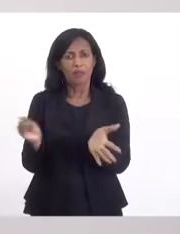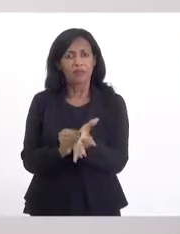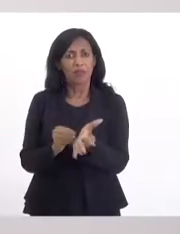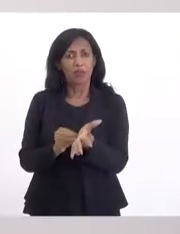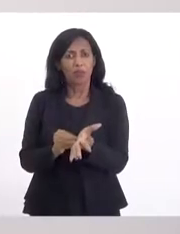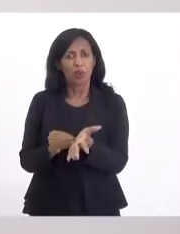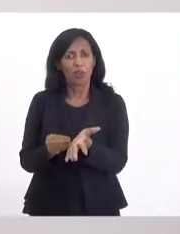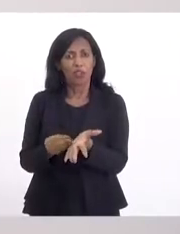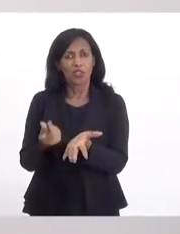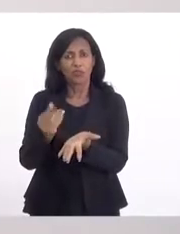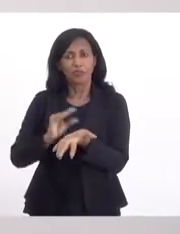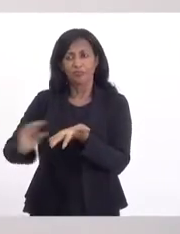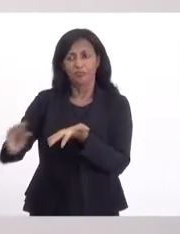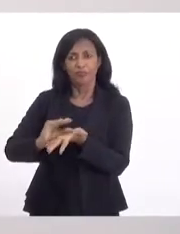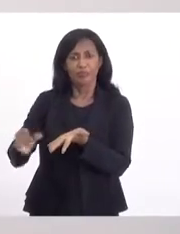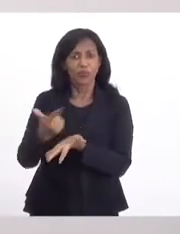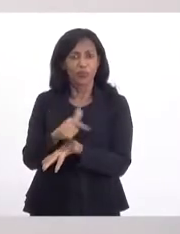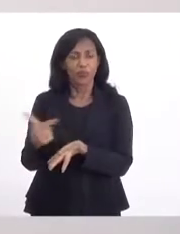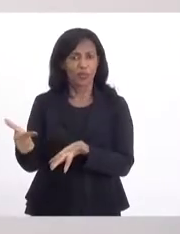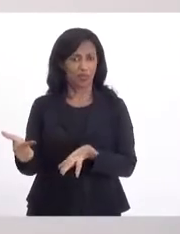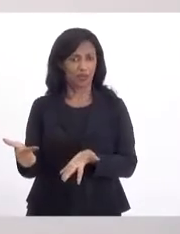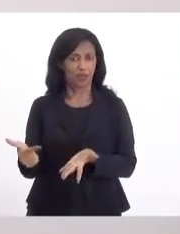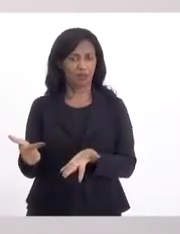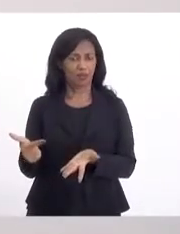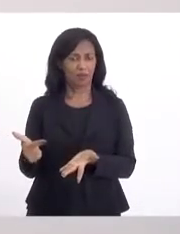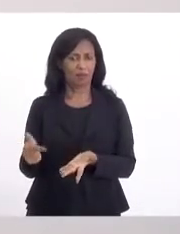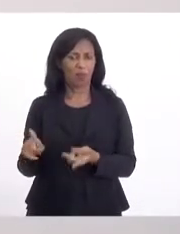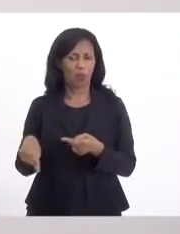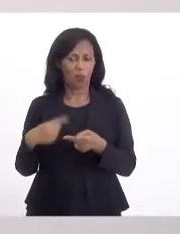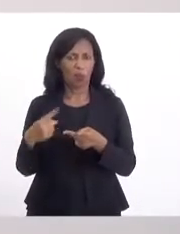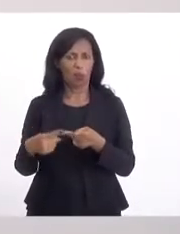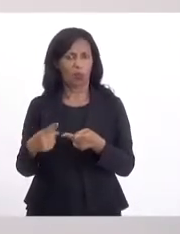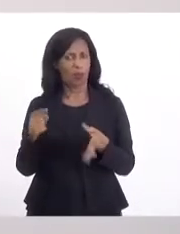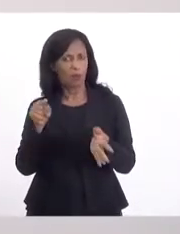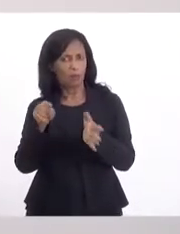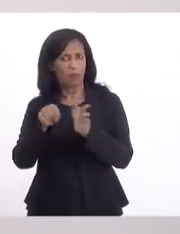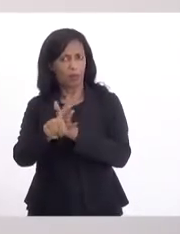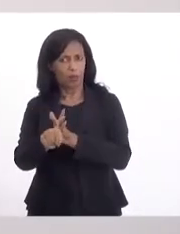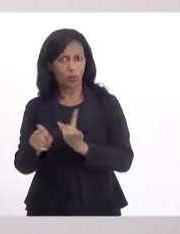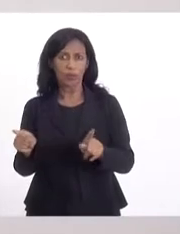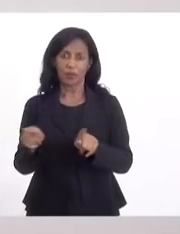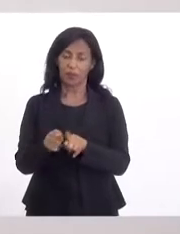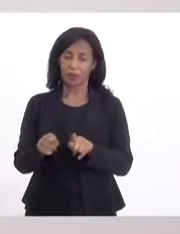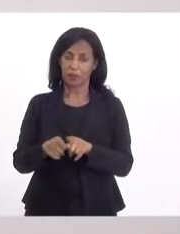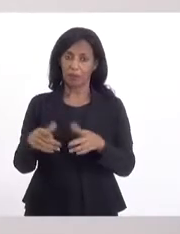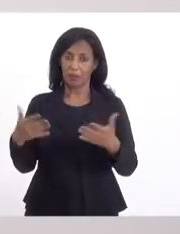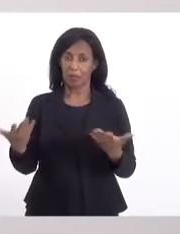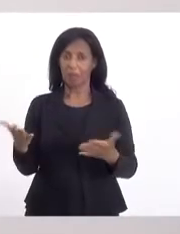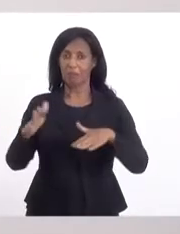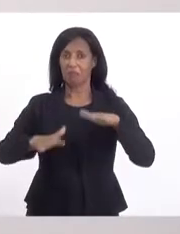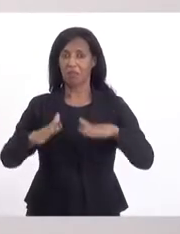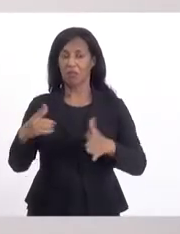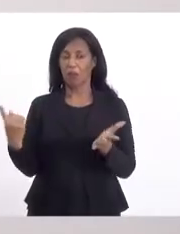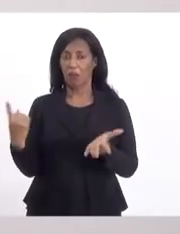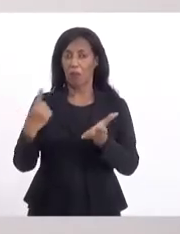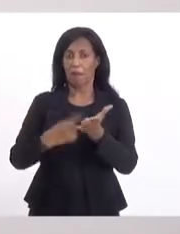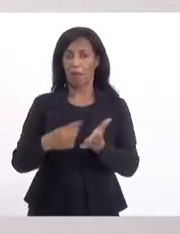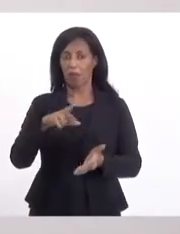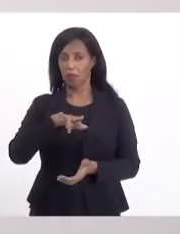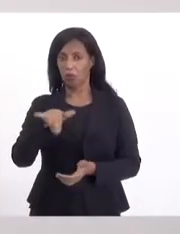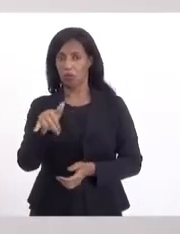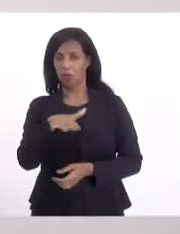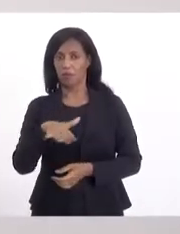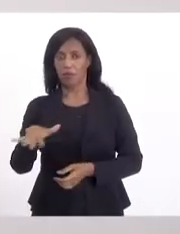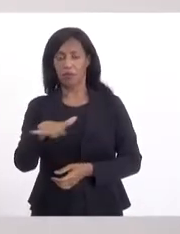pessoas? Então, uma outra pergunta que a gente vai precisar fazer, ainda que esteja no Pacto RJ, mas na